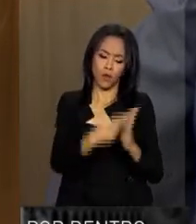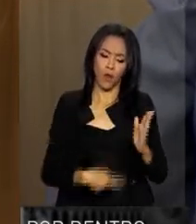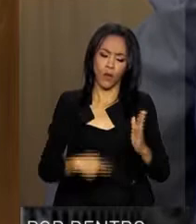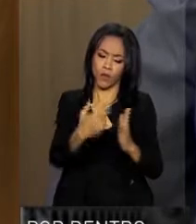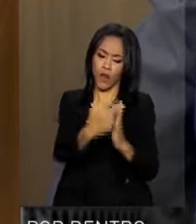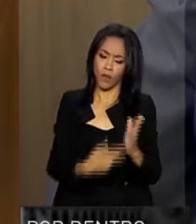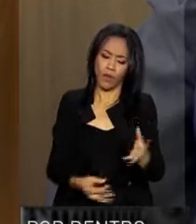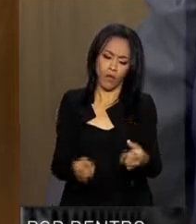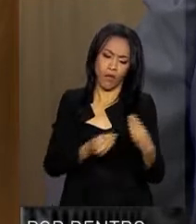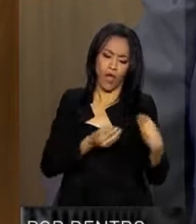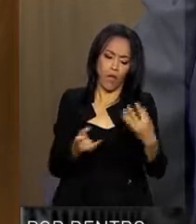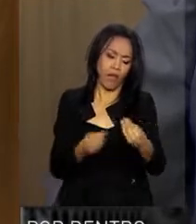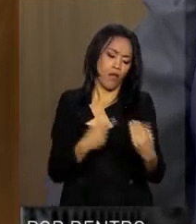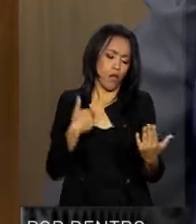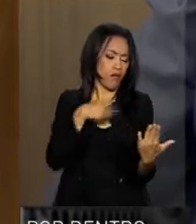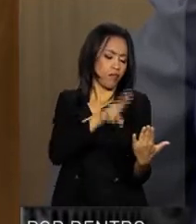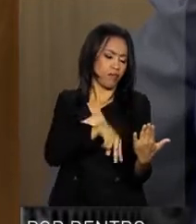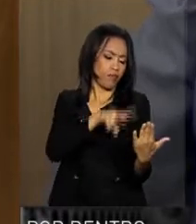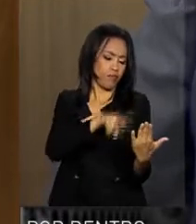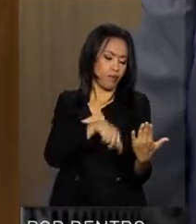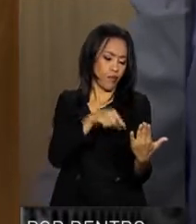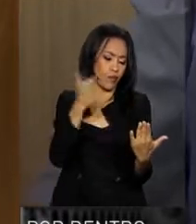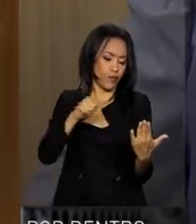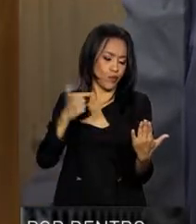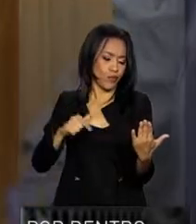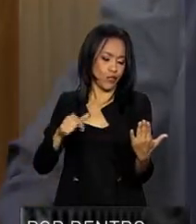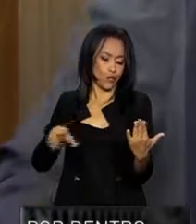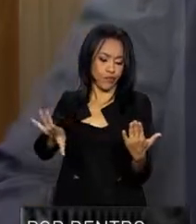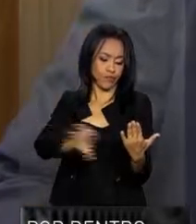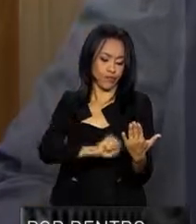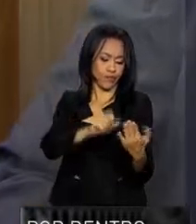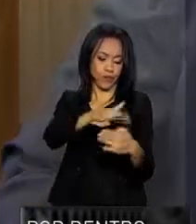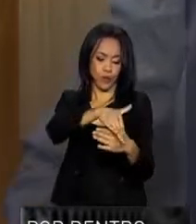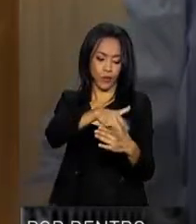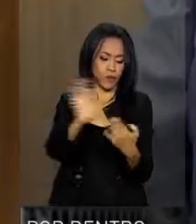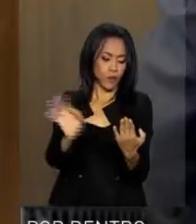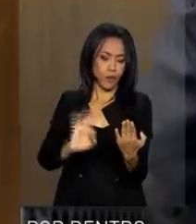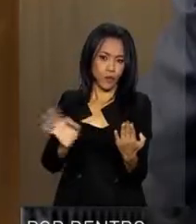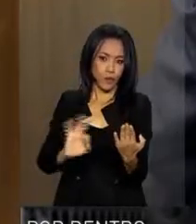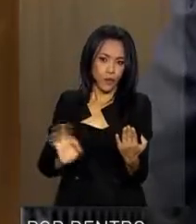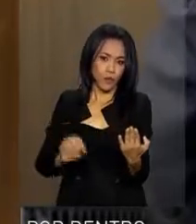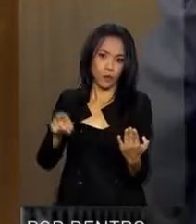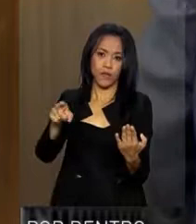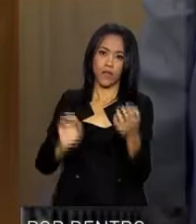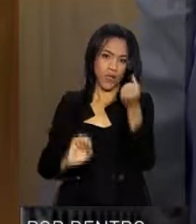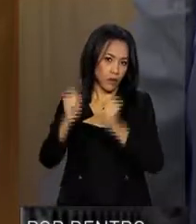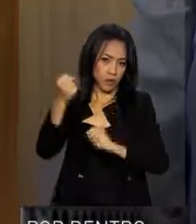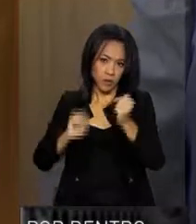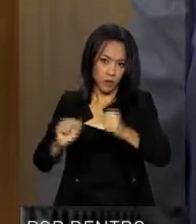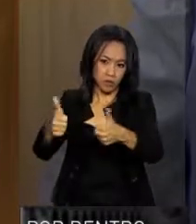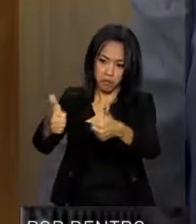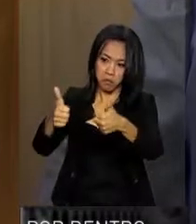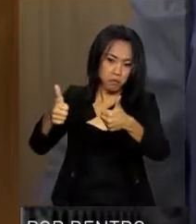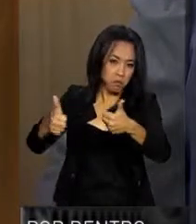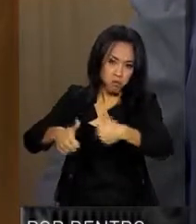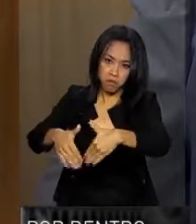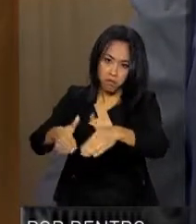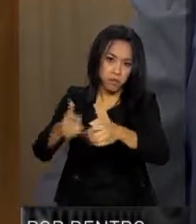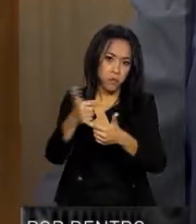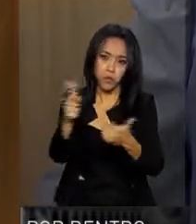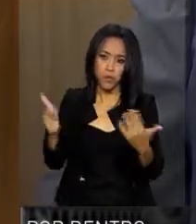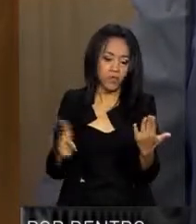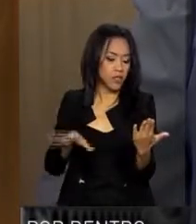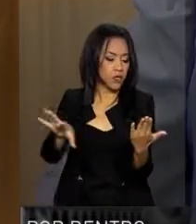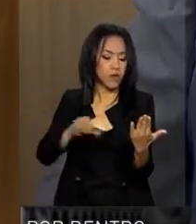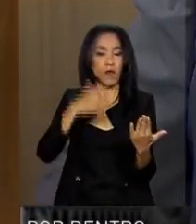que não tinha contaminação vinda da hydronorth que é é não se tinha como